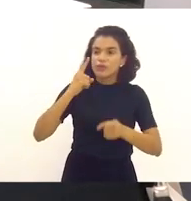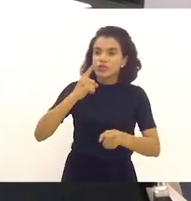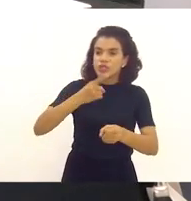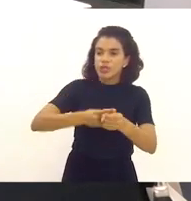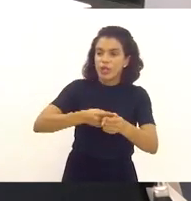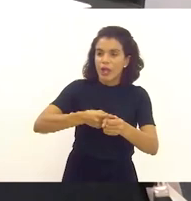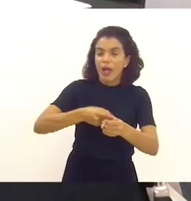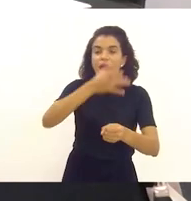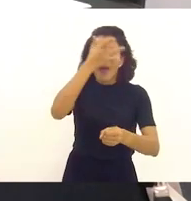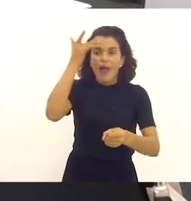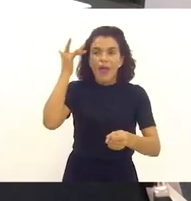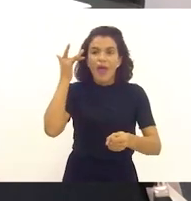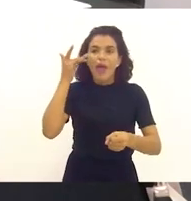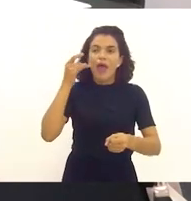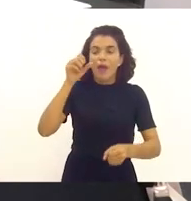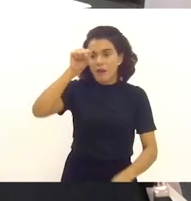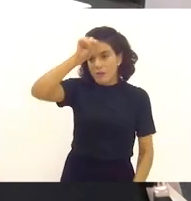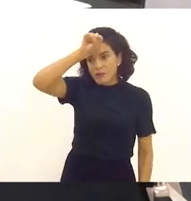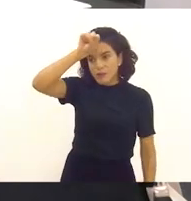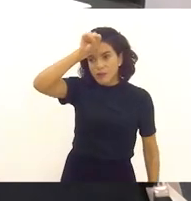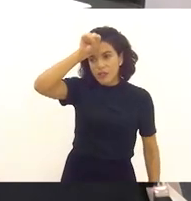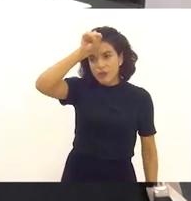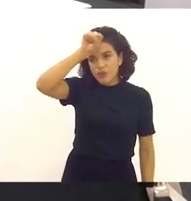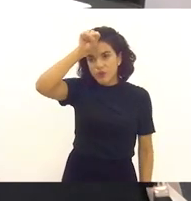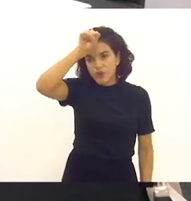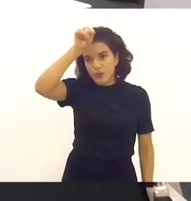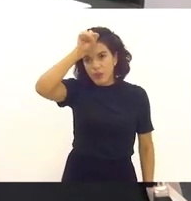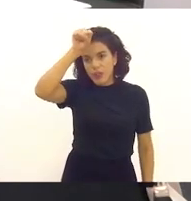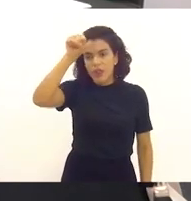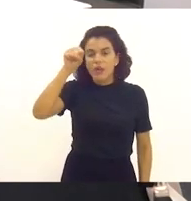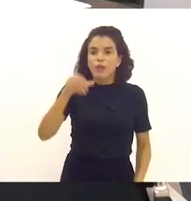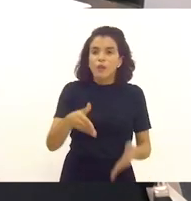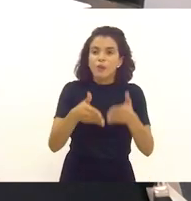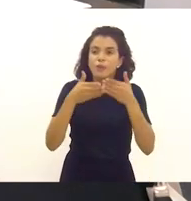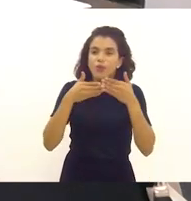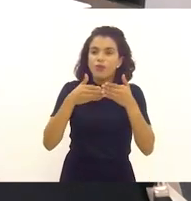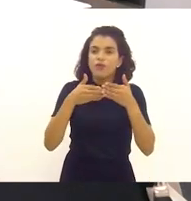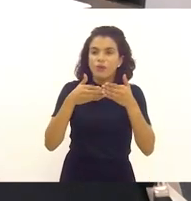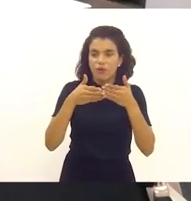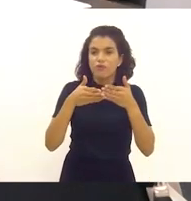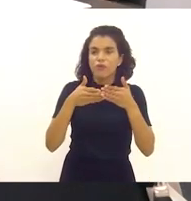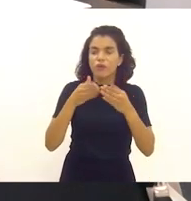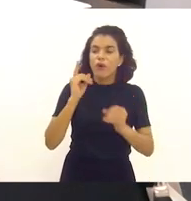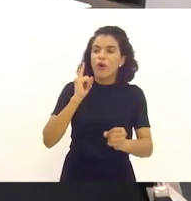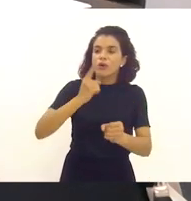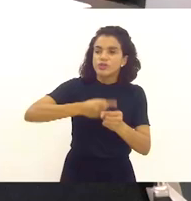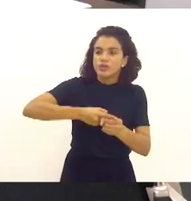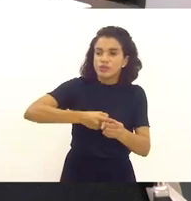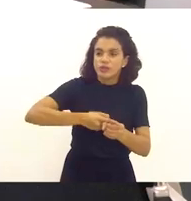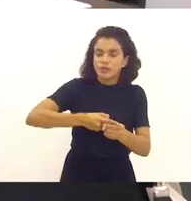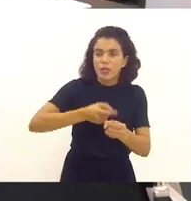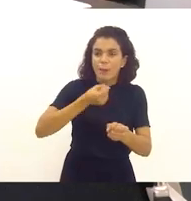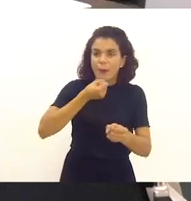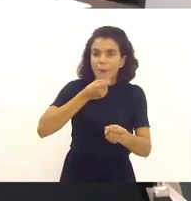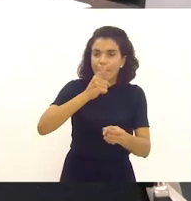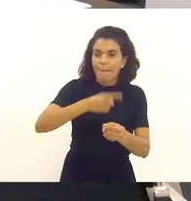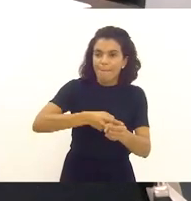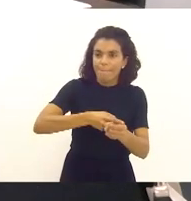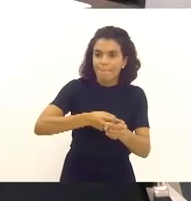é alguém que tá com Samsung por favor desligar o microfone